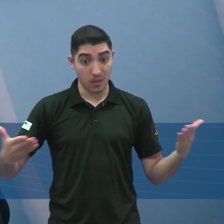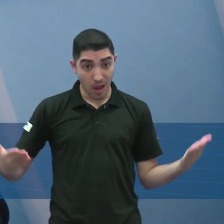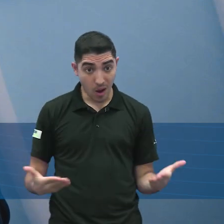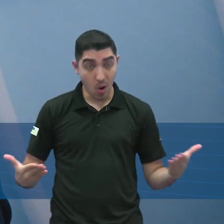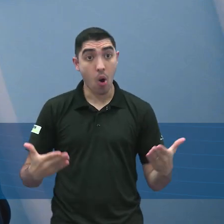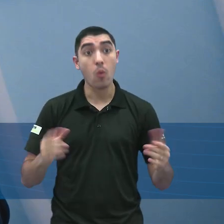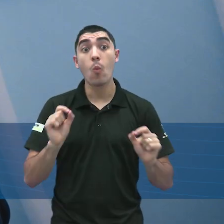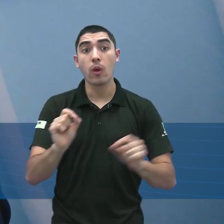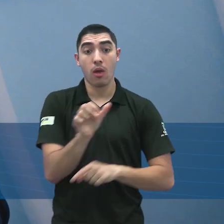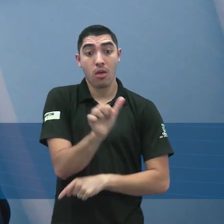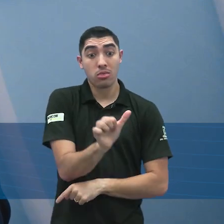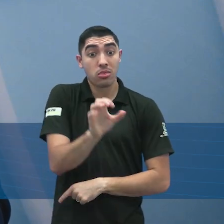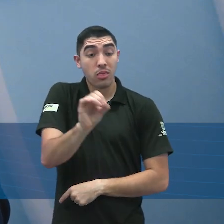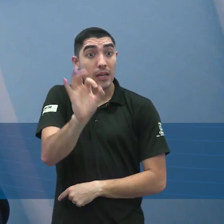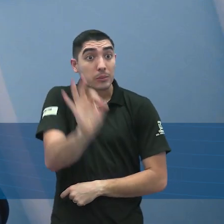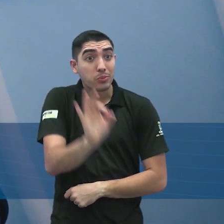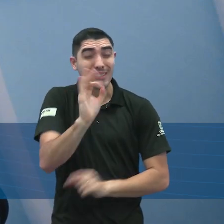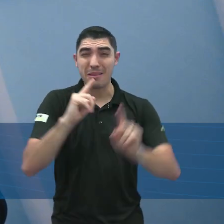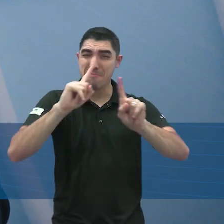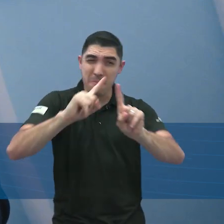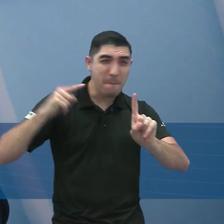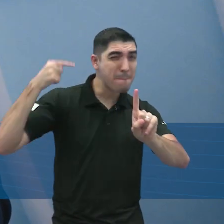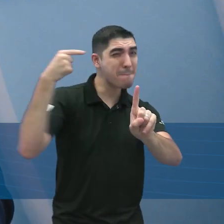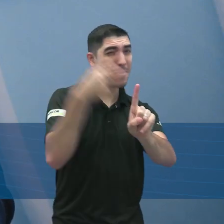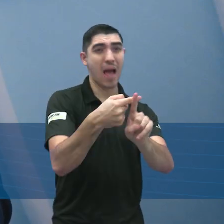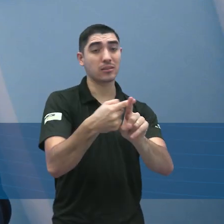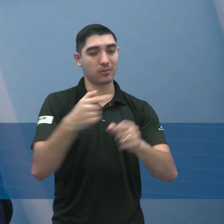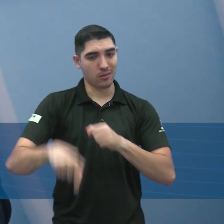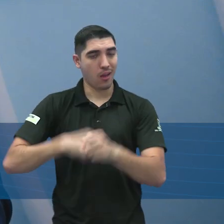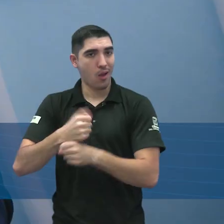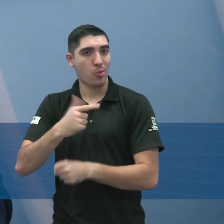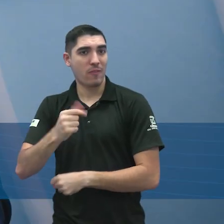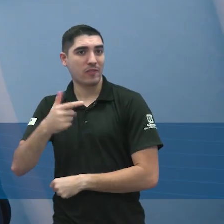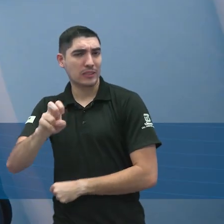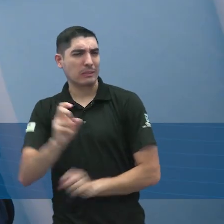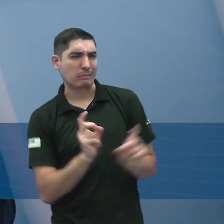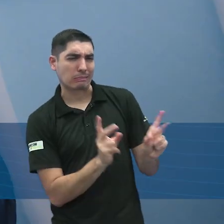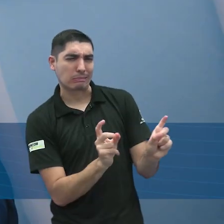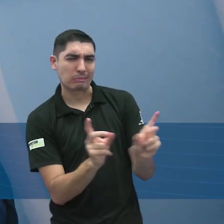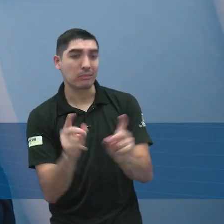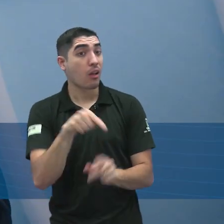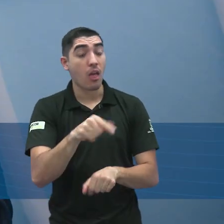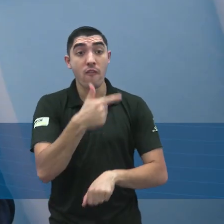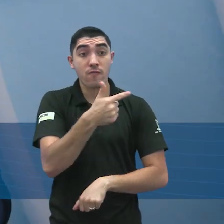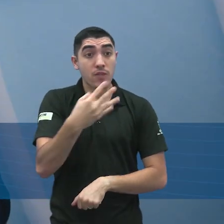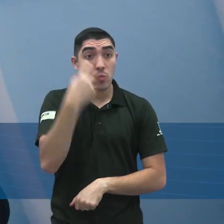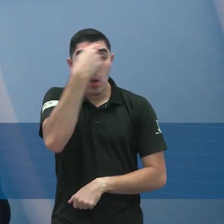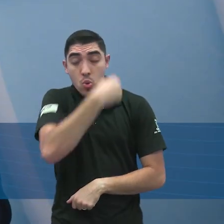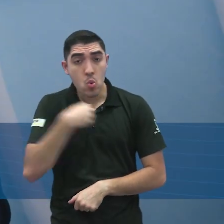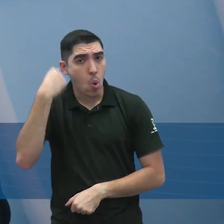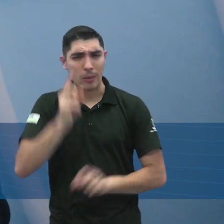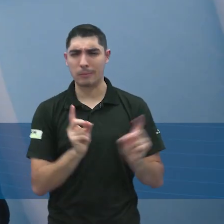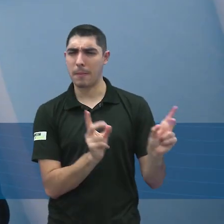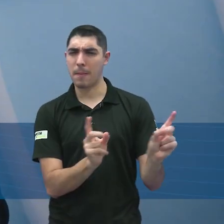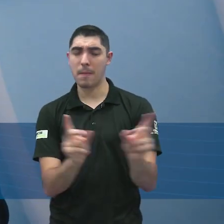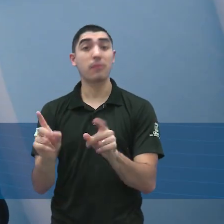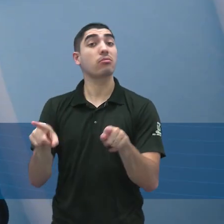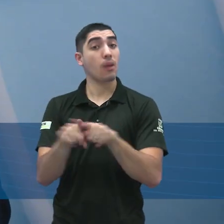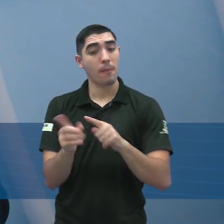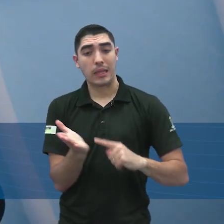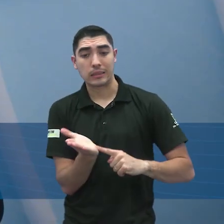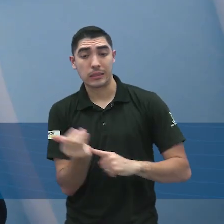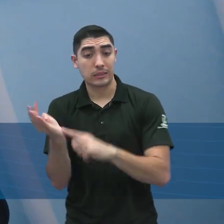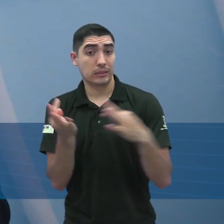de 10%. Né? Comodidade, variedade, funcionamento 24 horas e novas